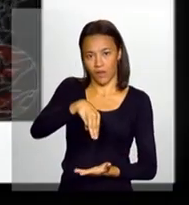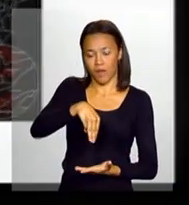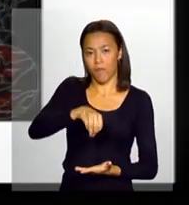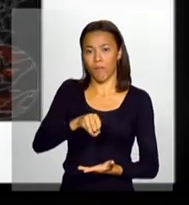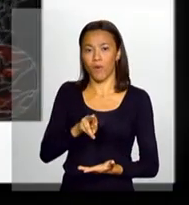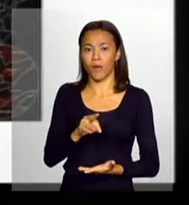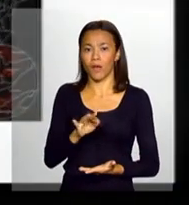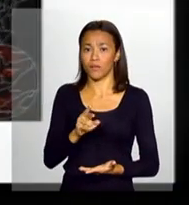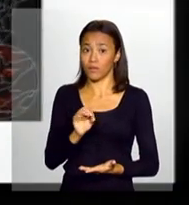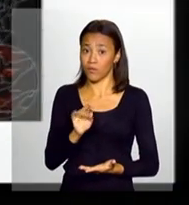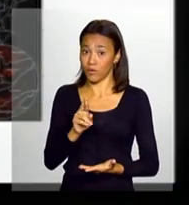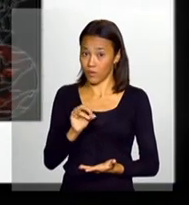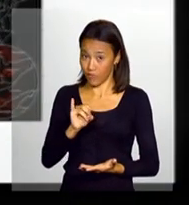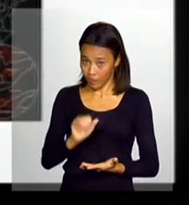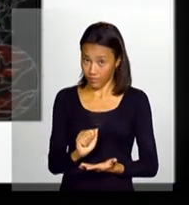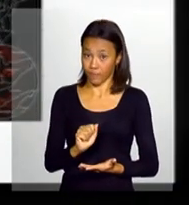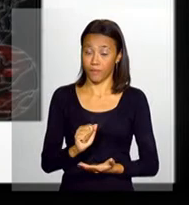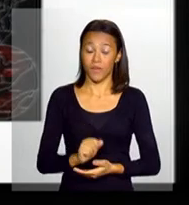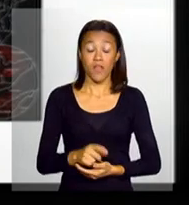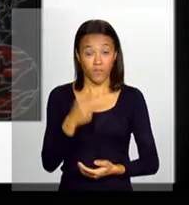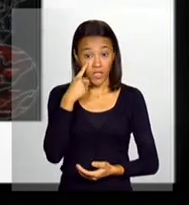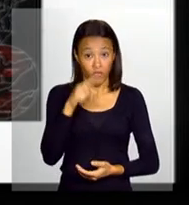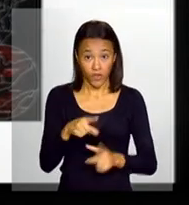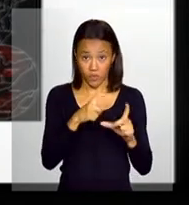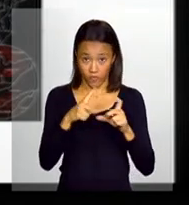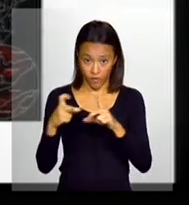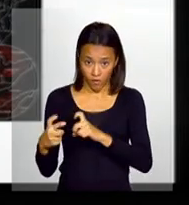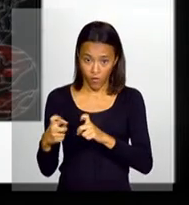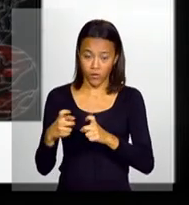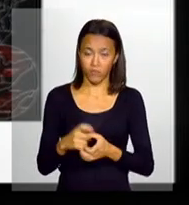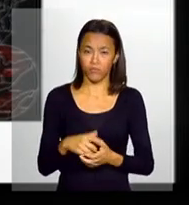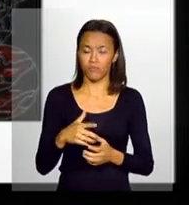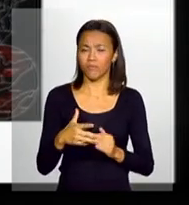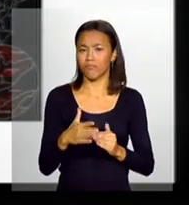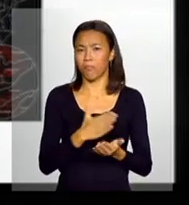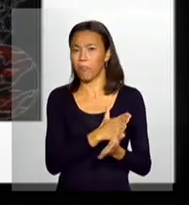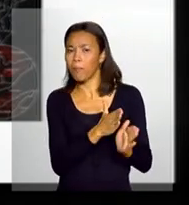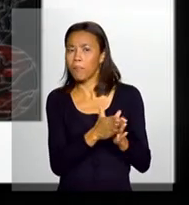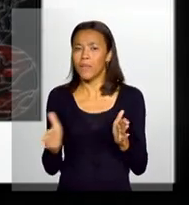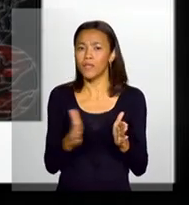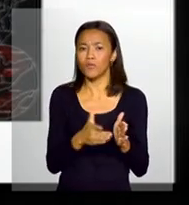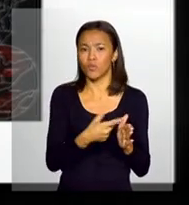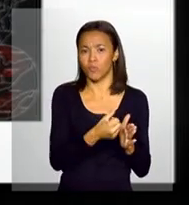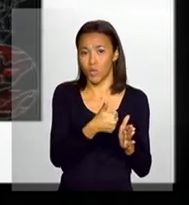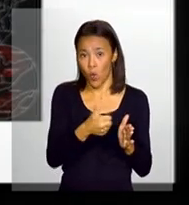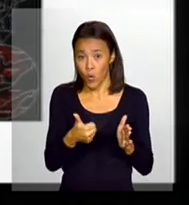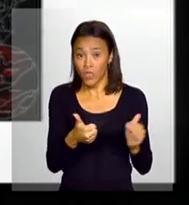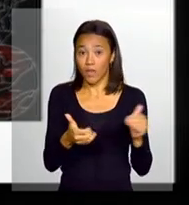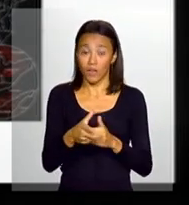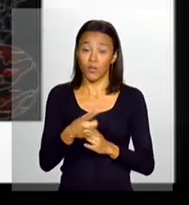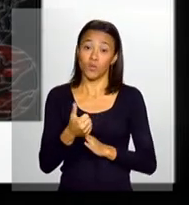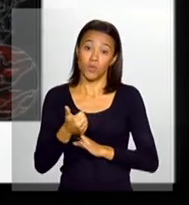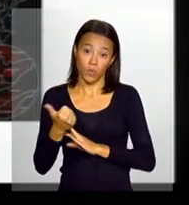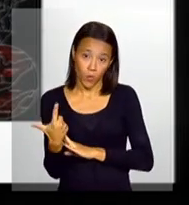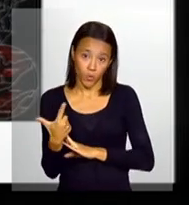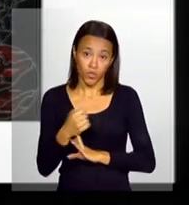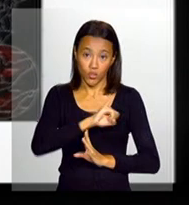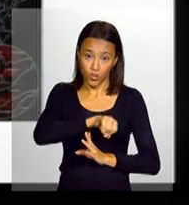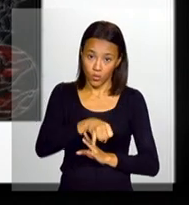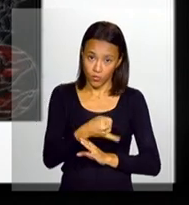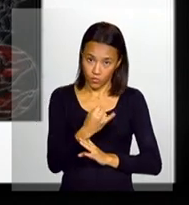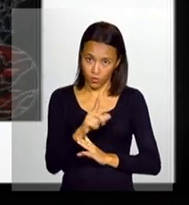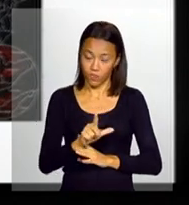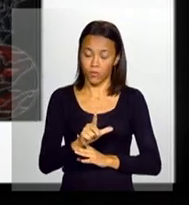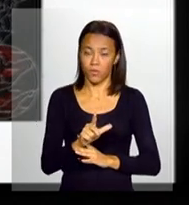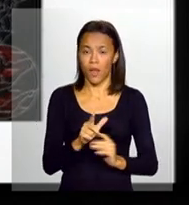Esse aqui é um exemplo de imagens do DT no período de 2011 a 2012, de julho de